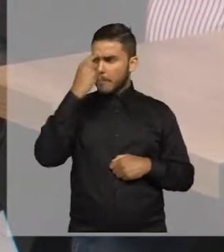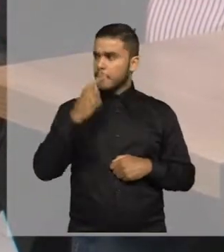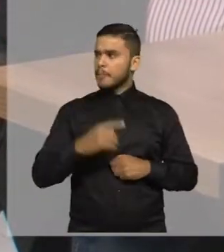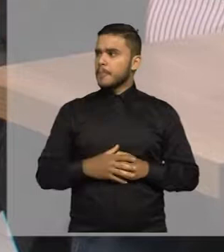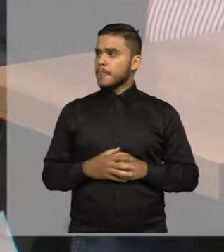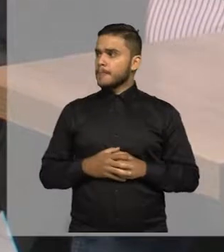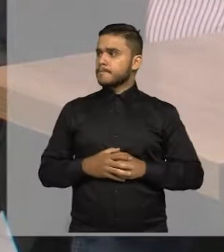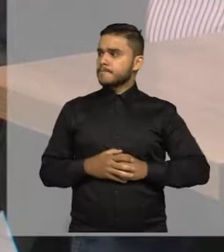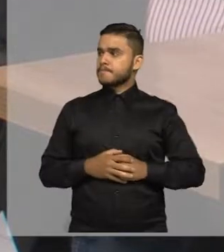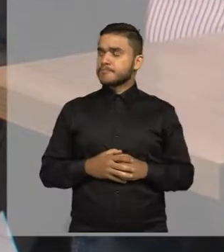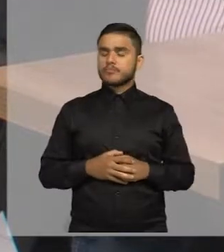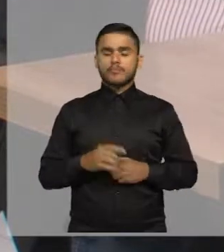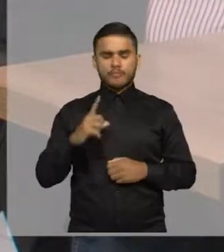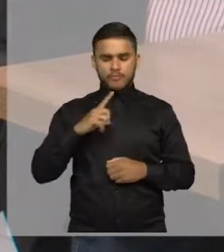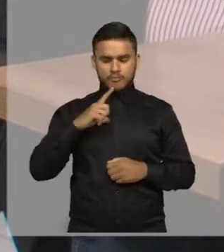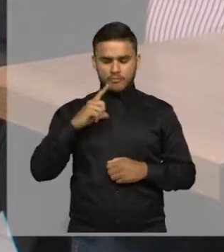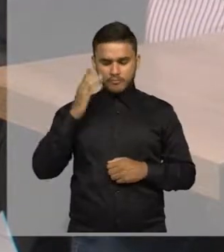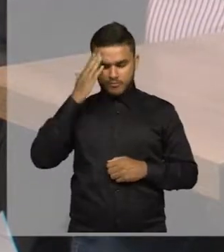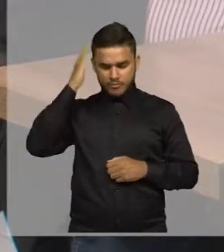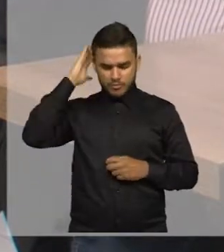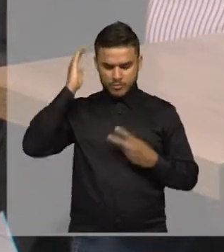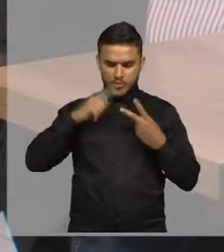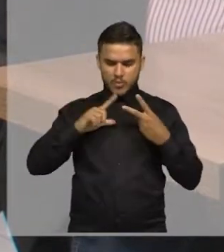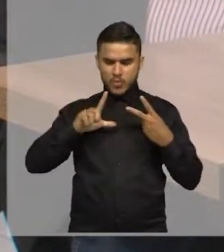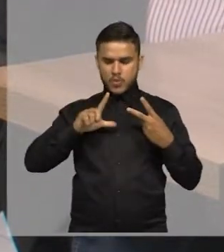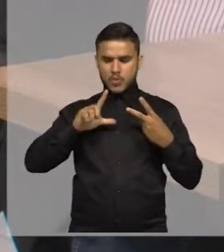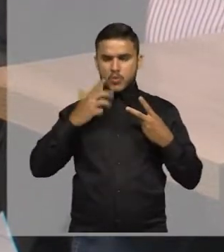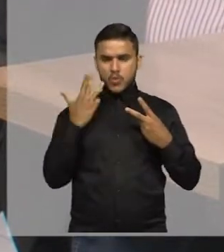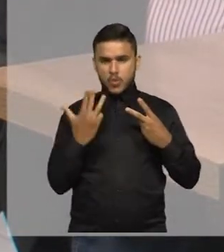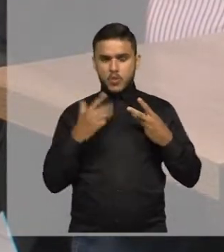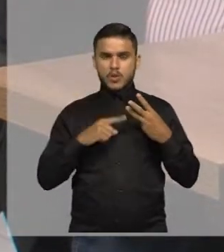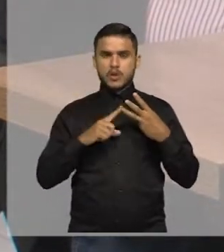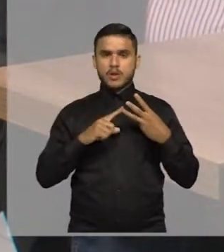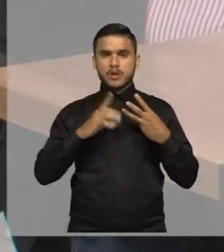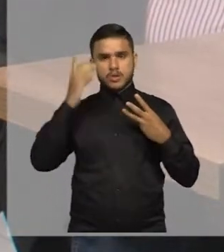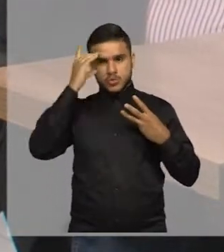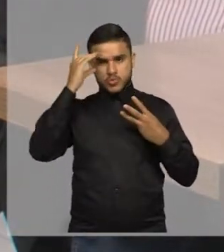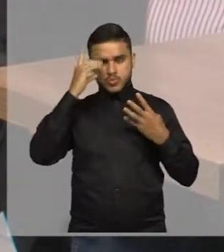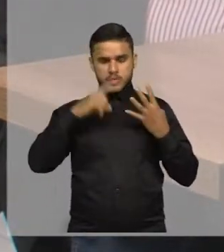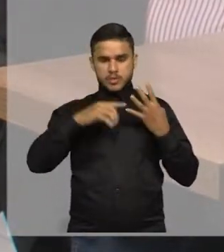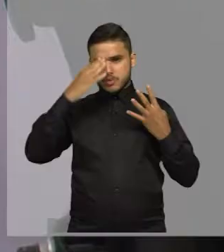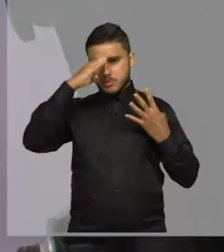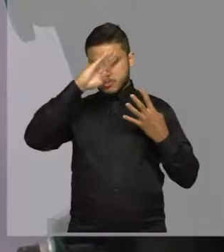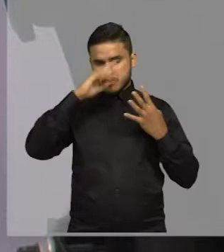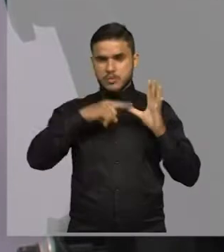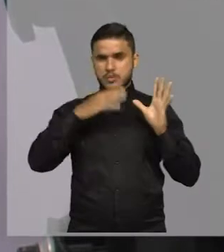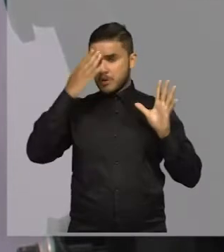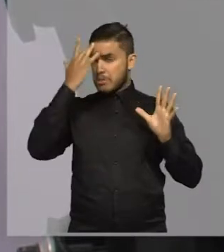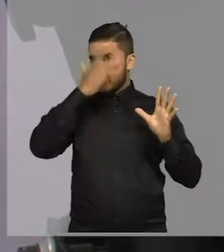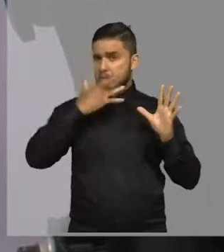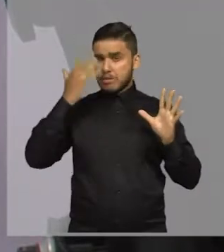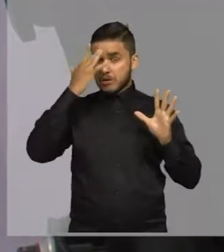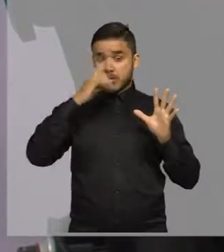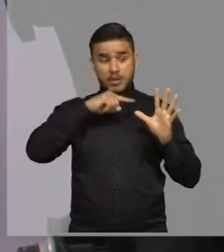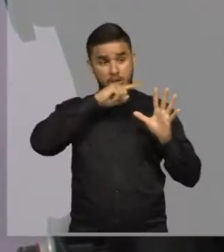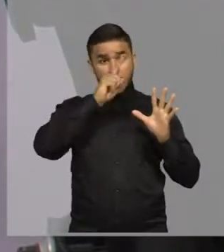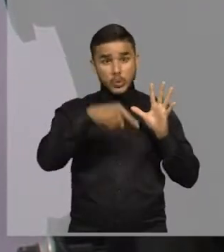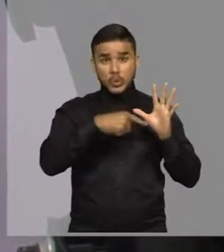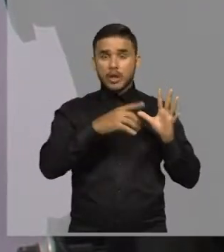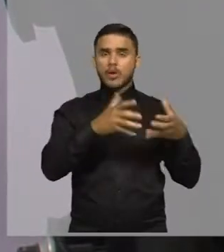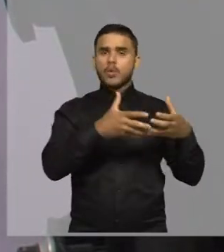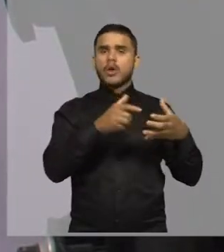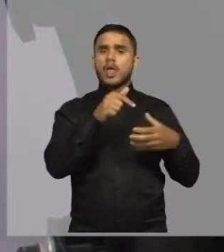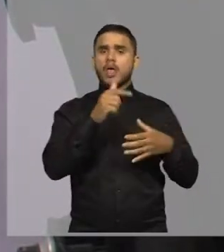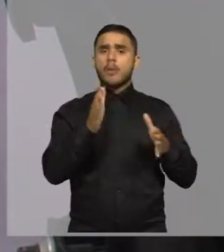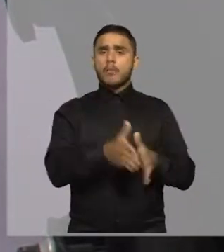comércio. Não é você... Veja bem que, ó, Temer, Lula, Dilma, Bolsonaro, Haddad, todo esse